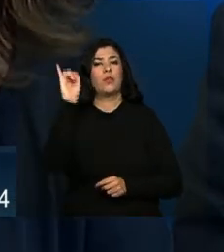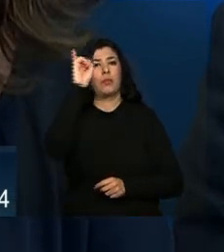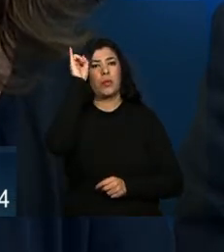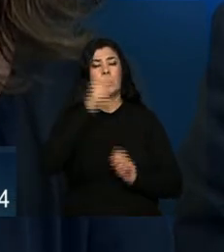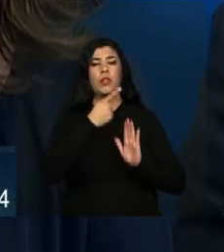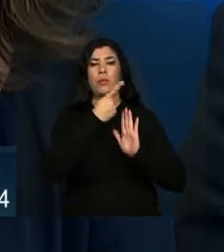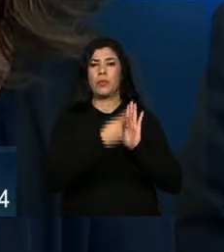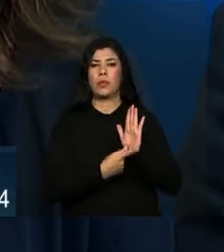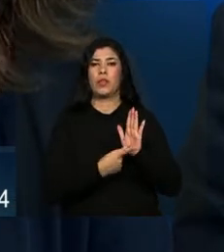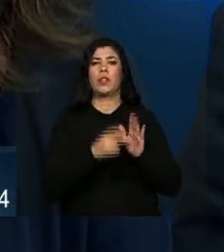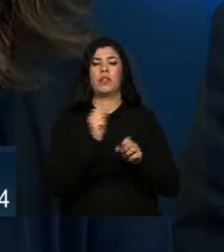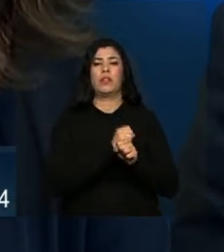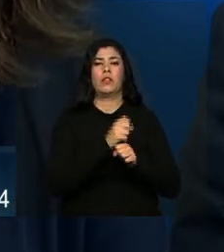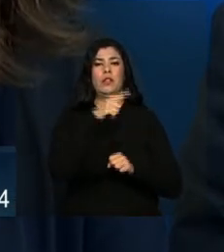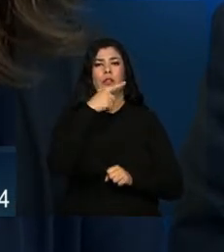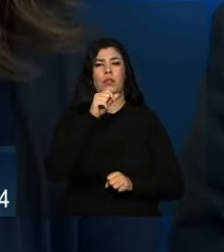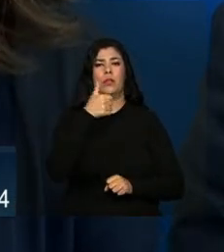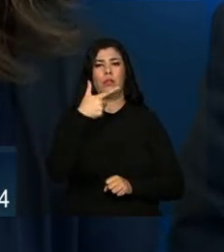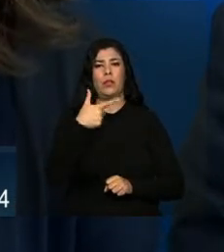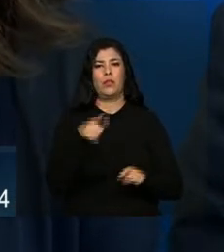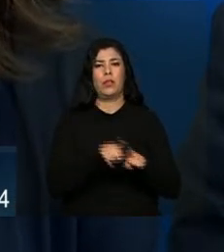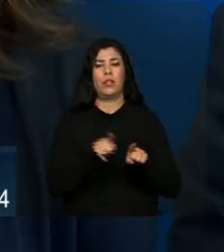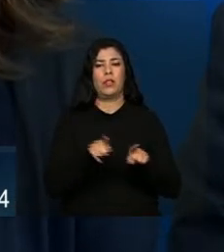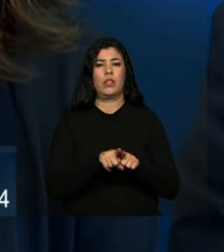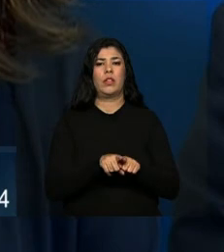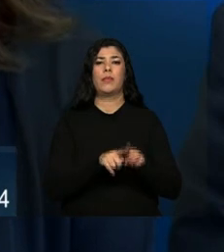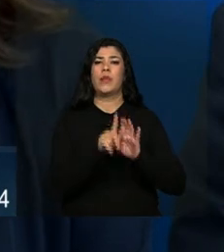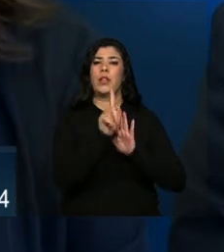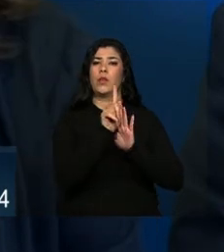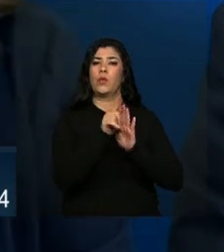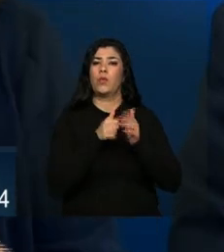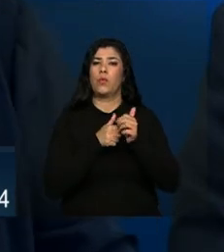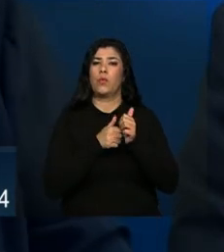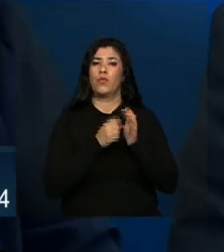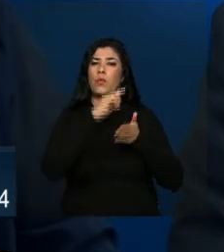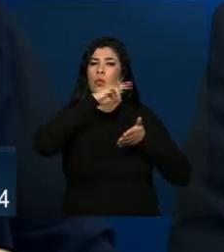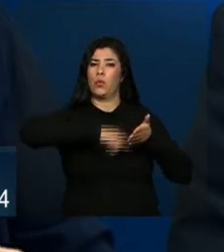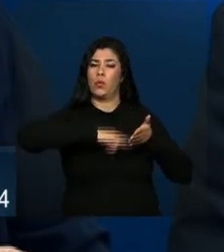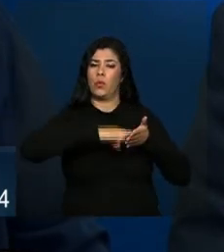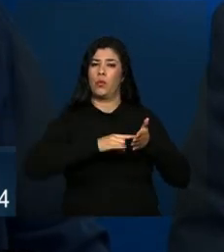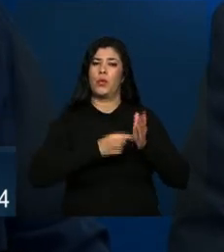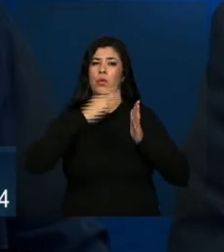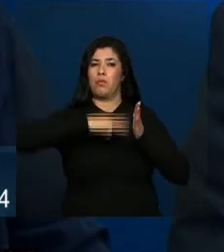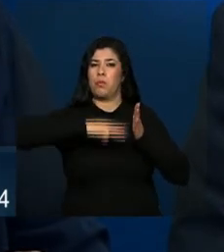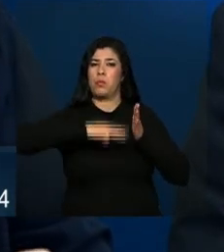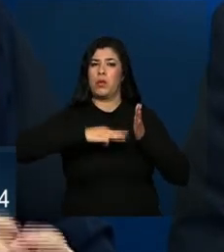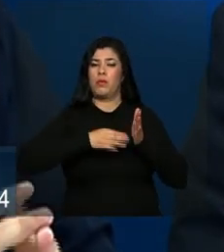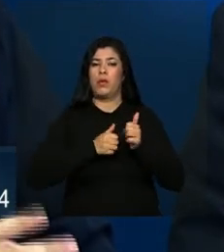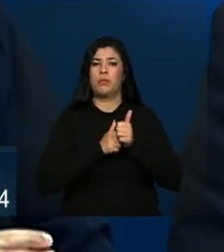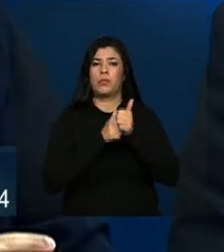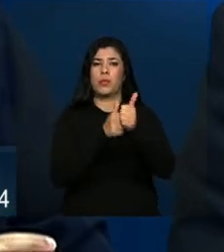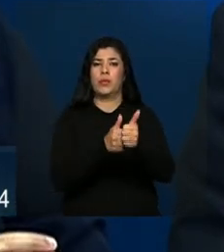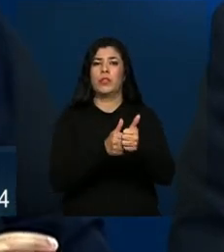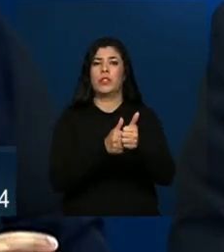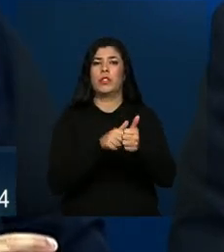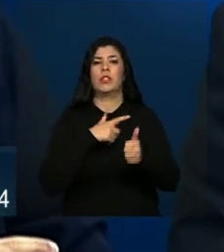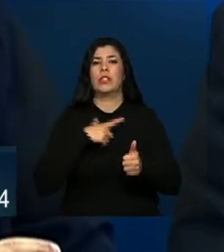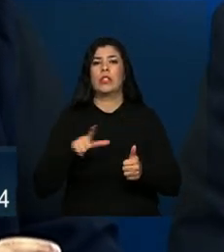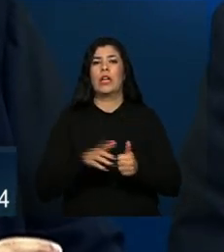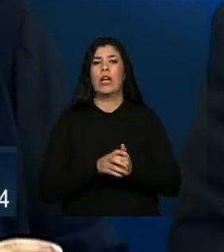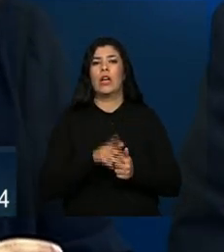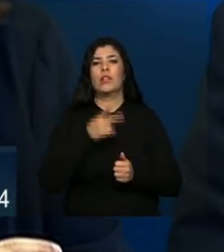esse guia prático fazemos a partir desse monitoramento de como estão sendo realizadas as campanhas sem